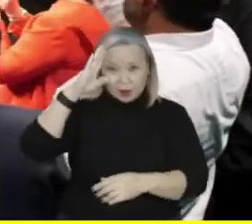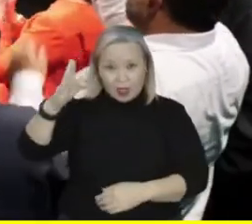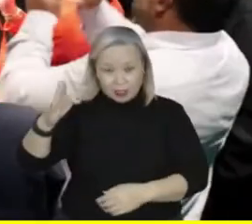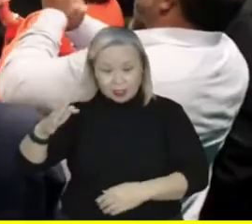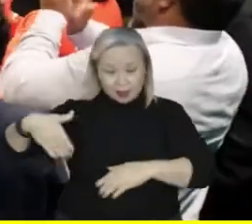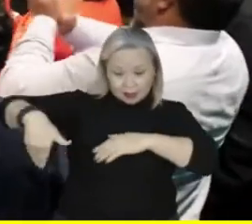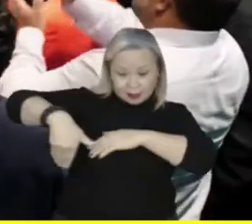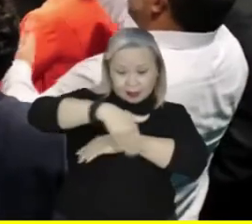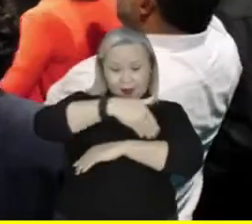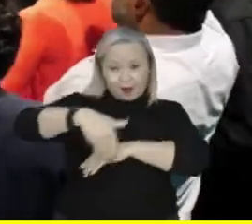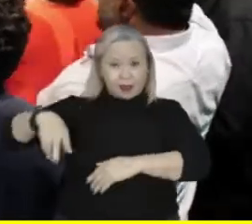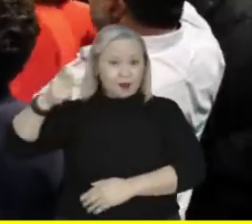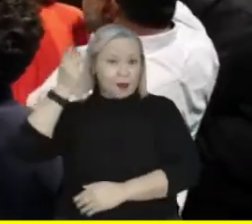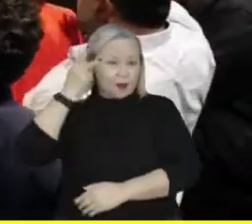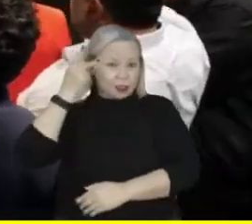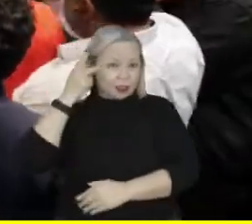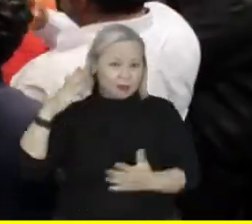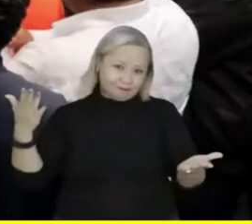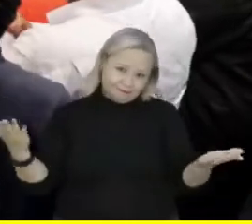lá